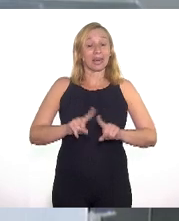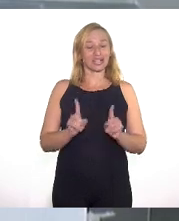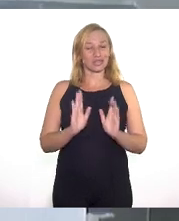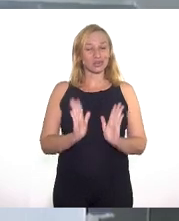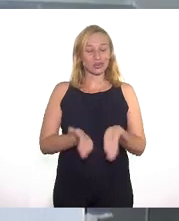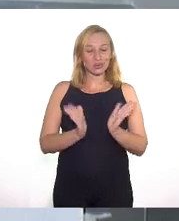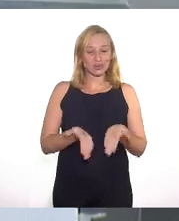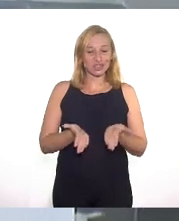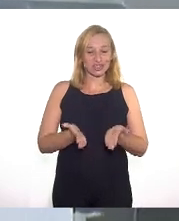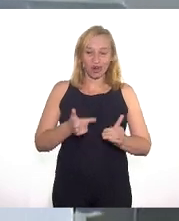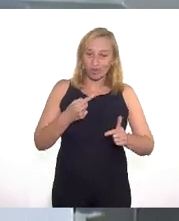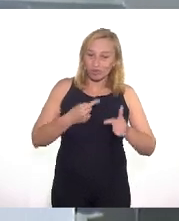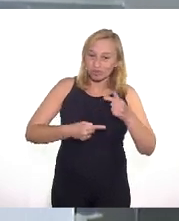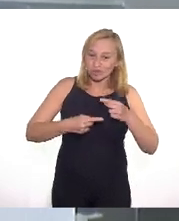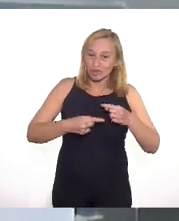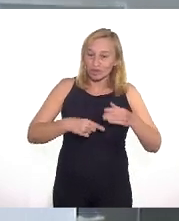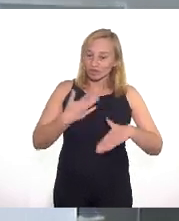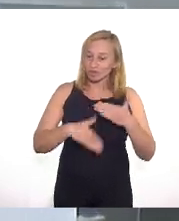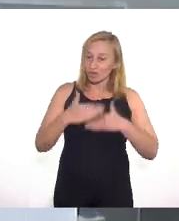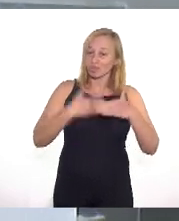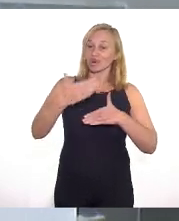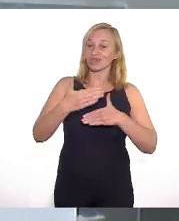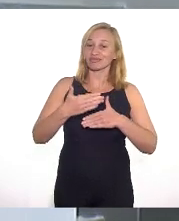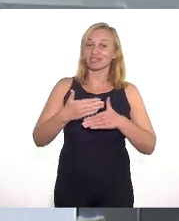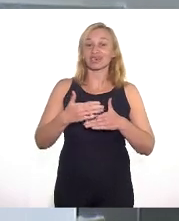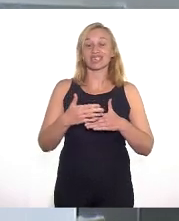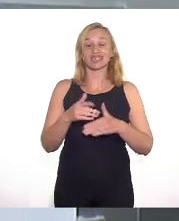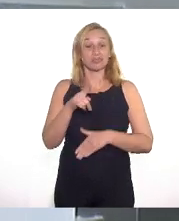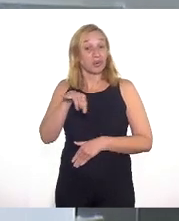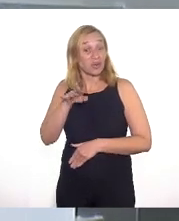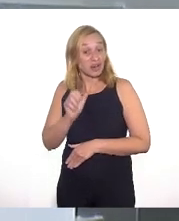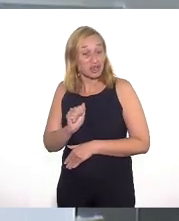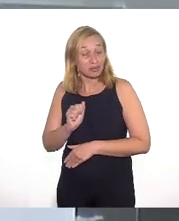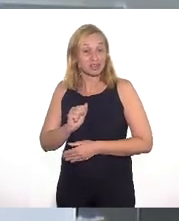é uma evolução esse programa.